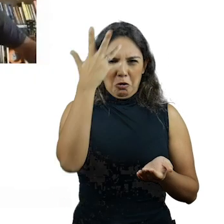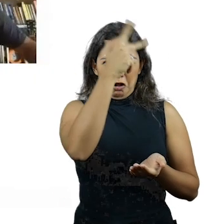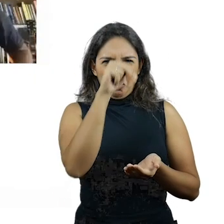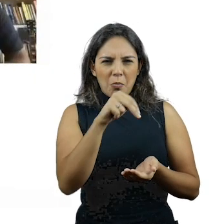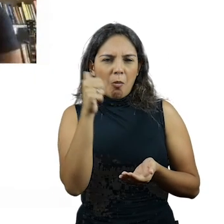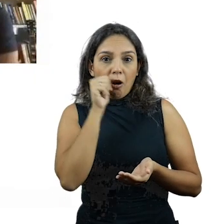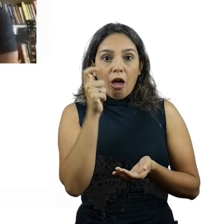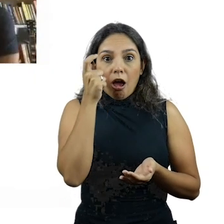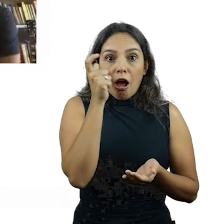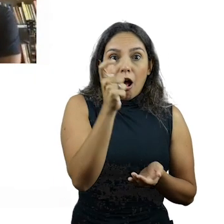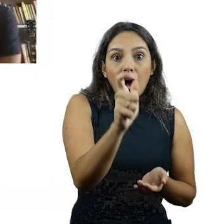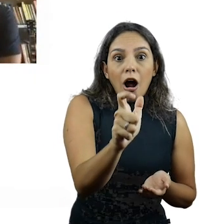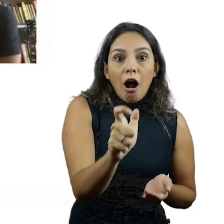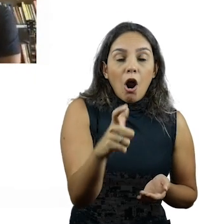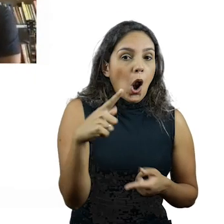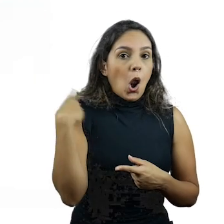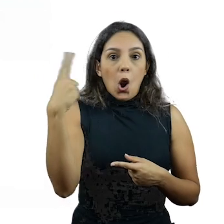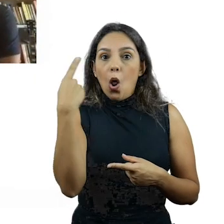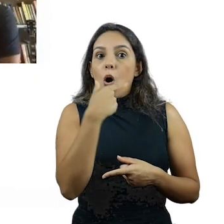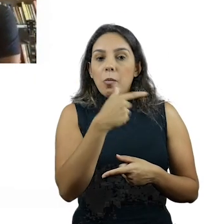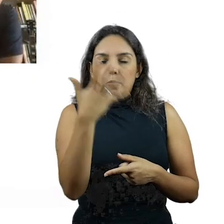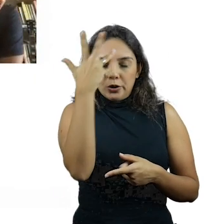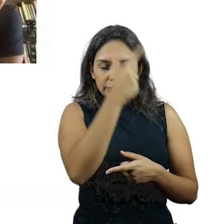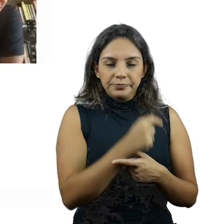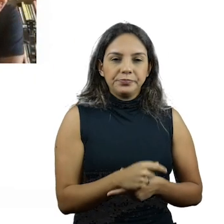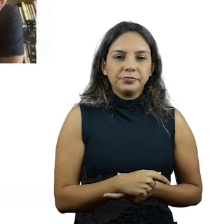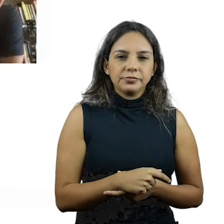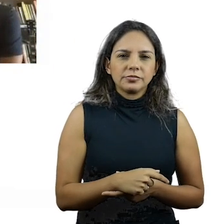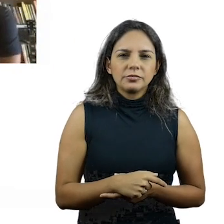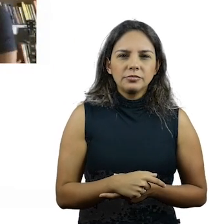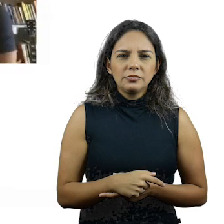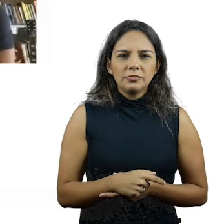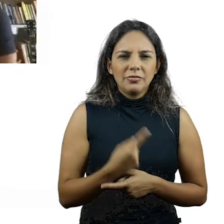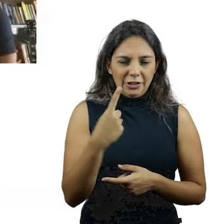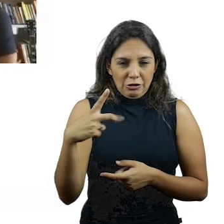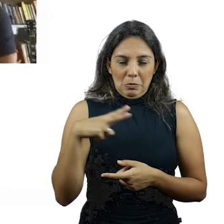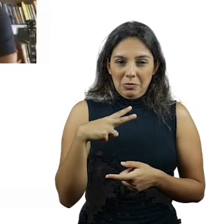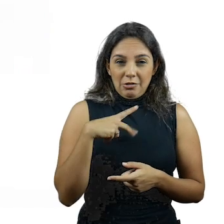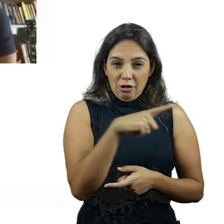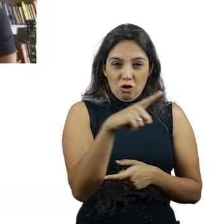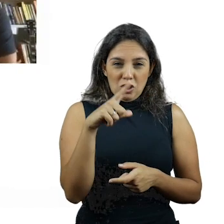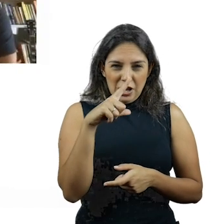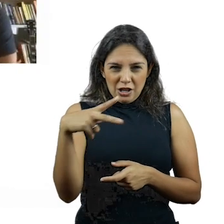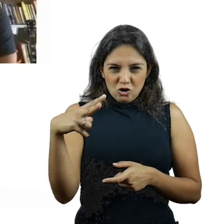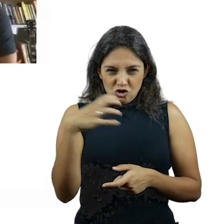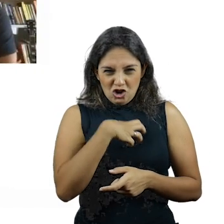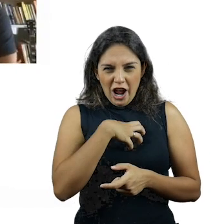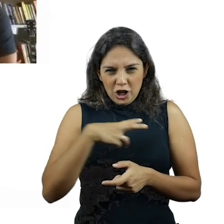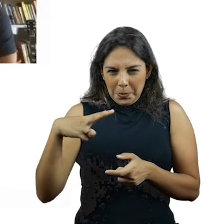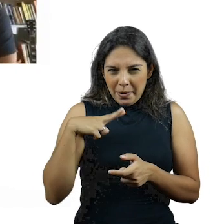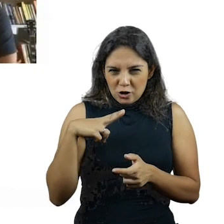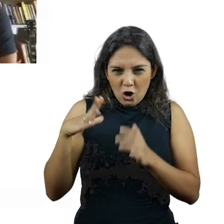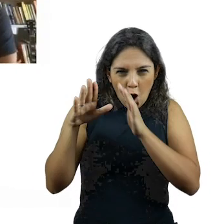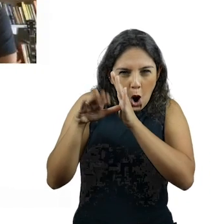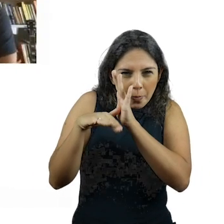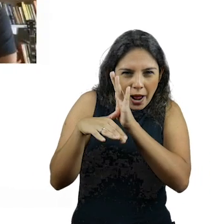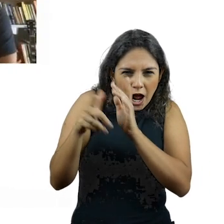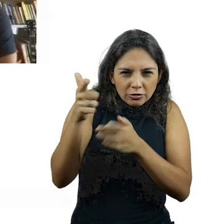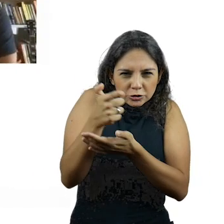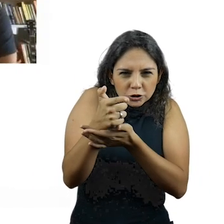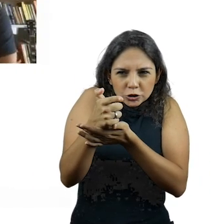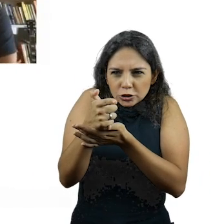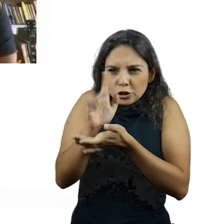por ele, e ele tinha métodos muito particulares de assaltar a residência. Ele subia pelas